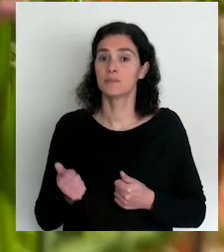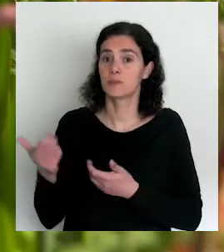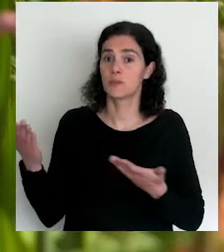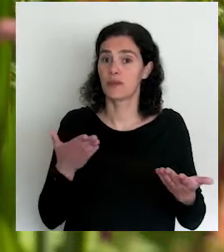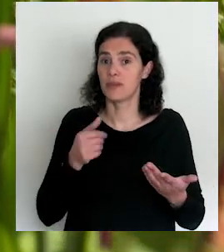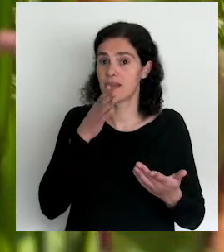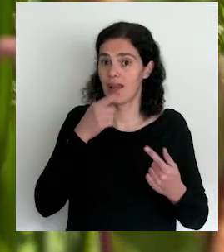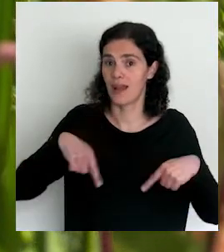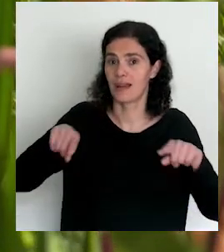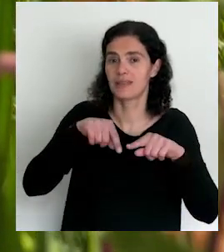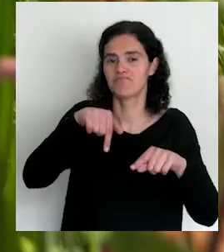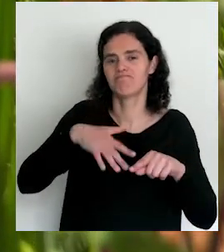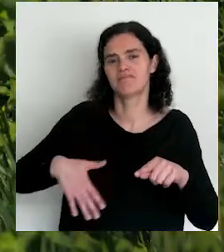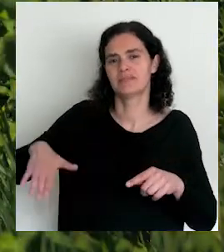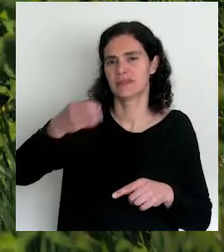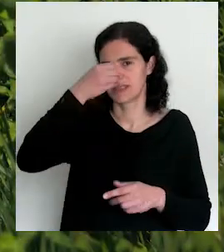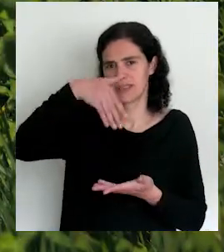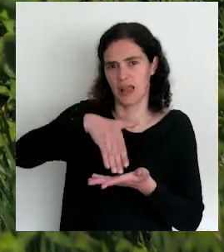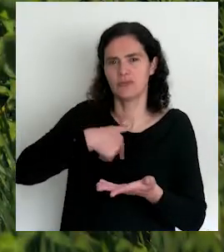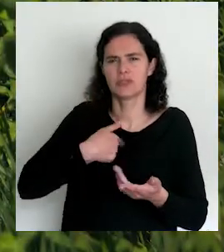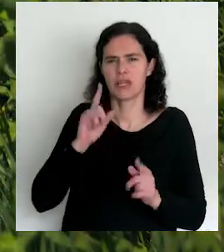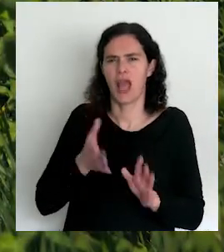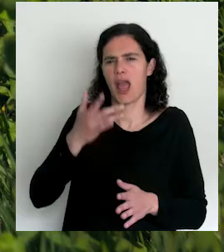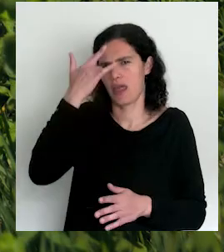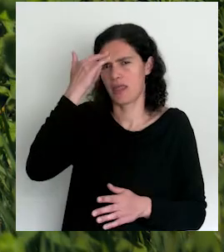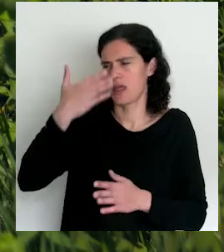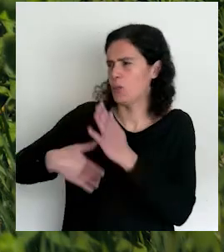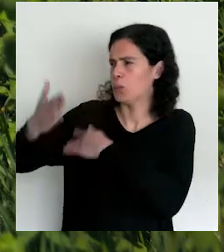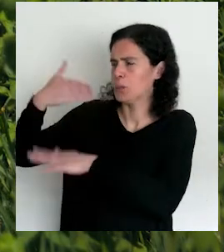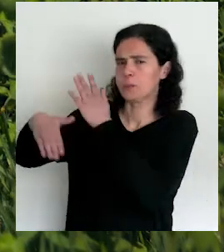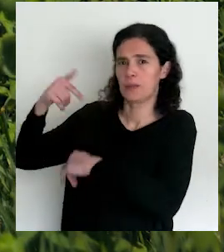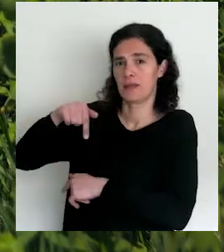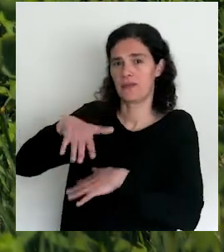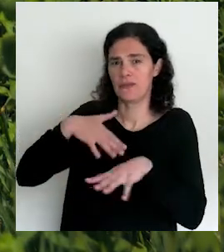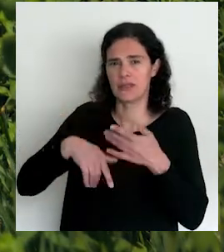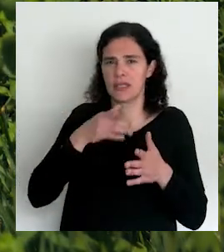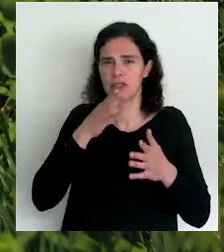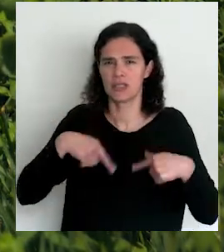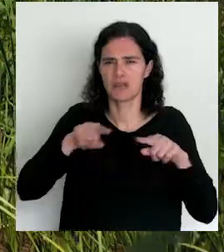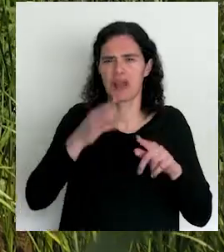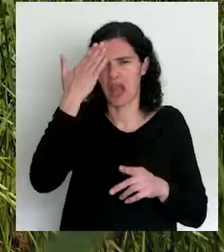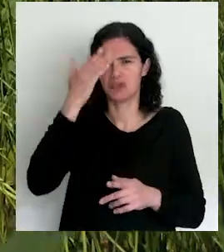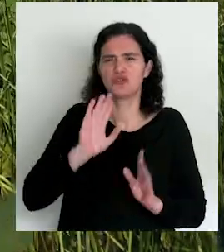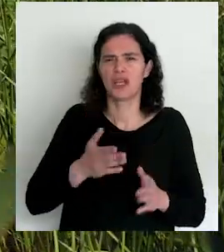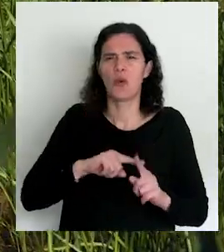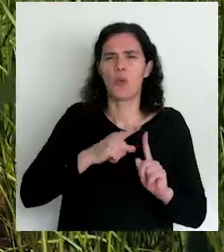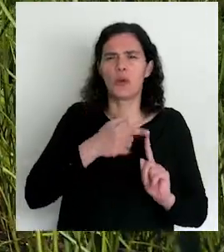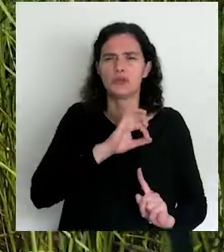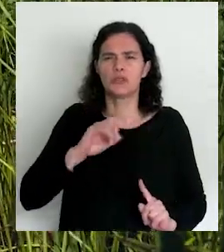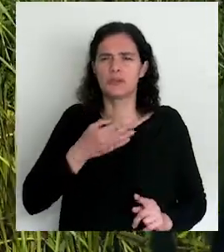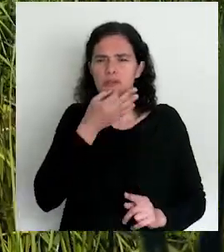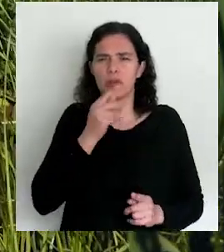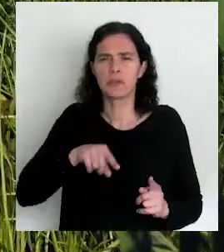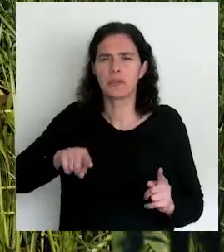Bem-vindos aos charcos do Prado de Serralves. Já havia a ideia há muito tempo de fazer um charco aqui no Prado de Serralves, acho que a ideia já vem desde os anos 80. Muitas vezes falou sobre